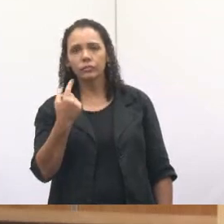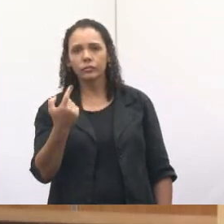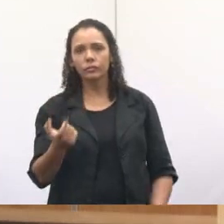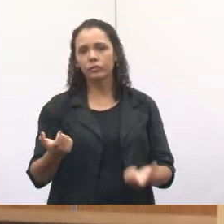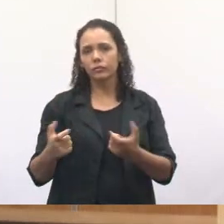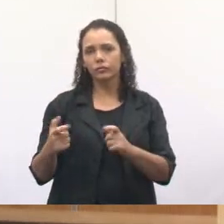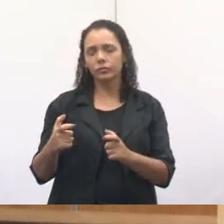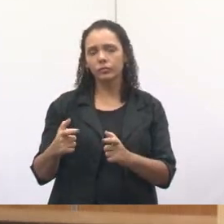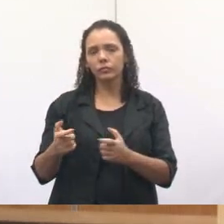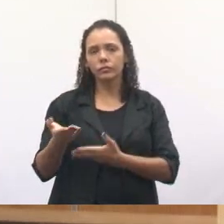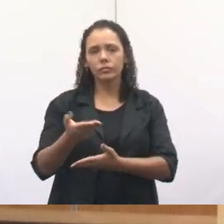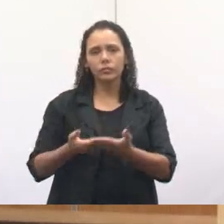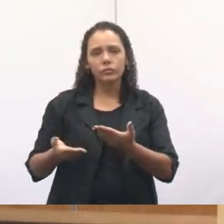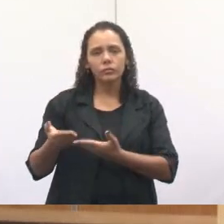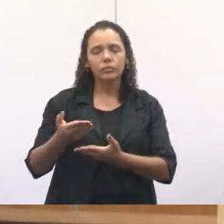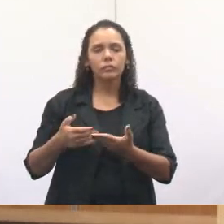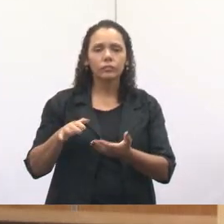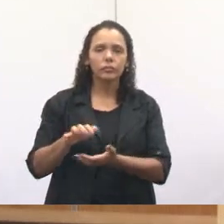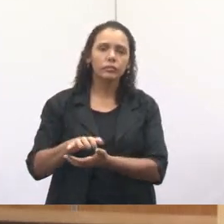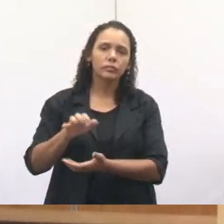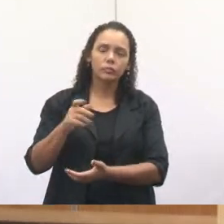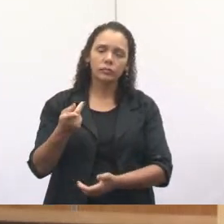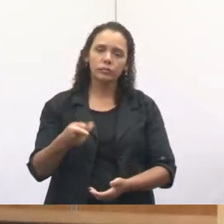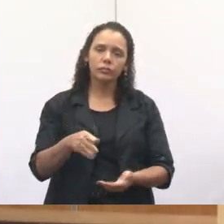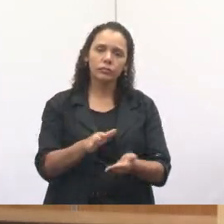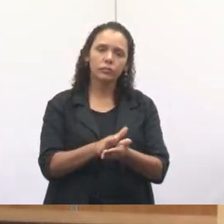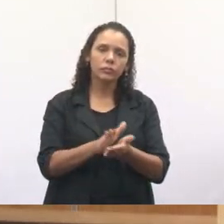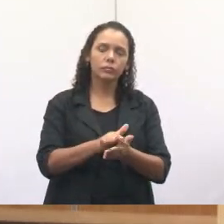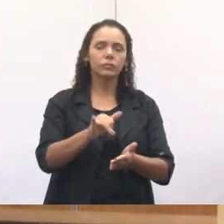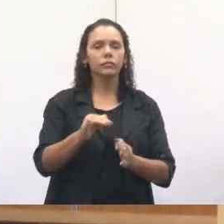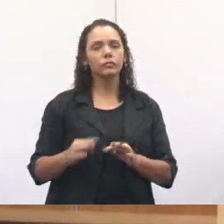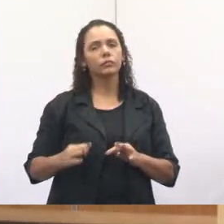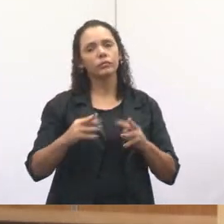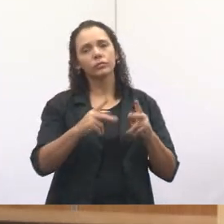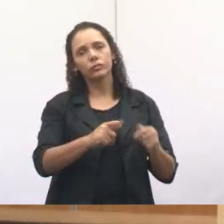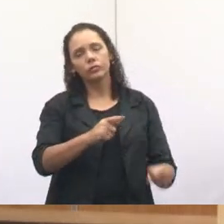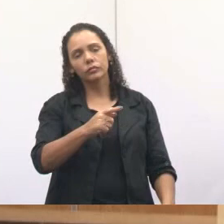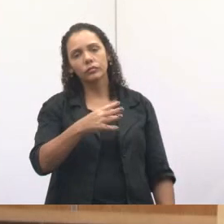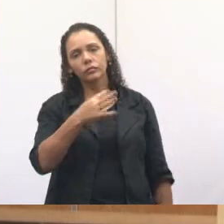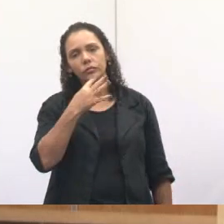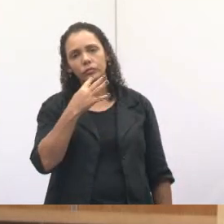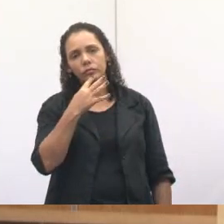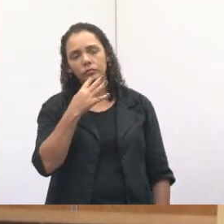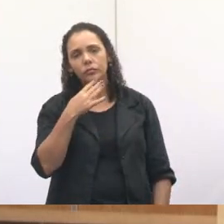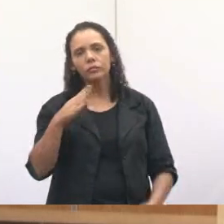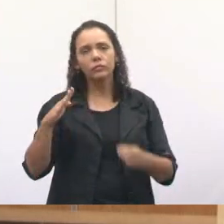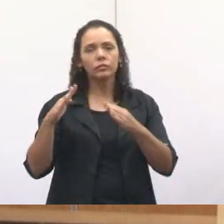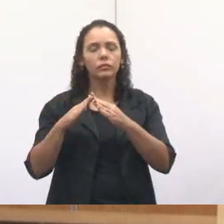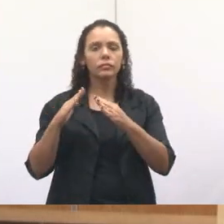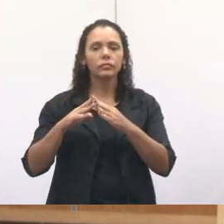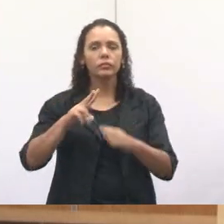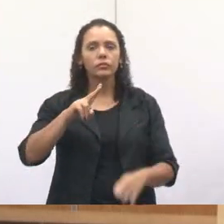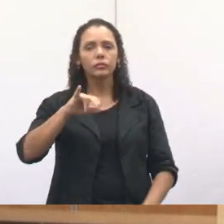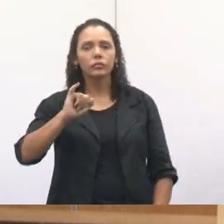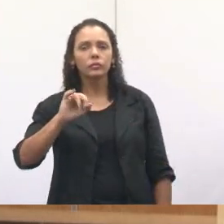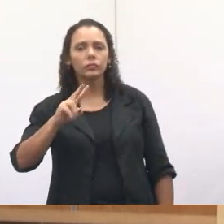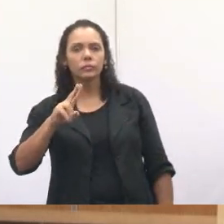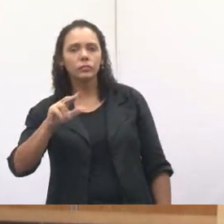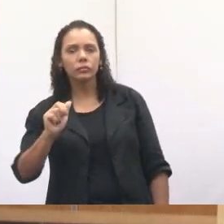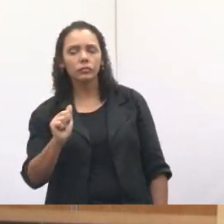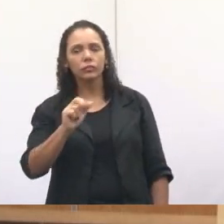do idoso aqui em Jacareí, não é? E todos conhecem que é o Casa Viva Vida, que fica